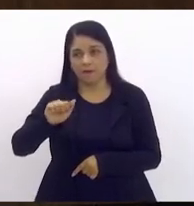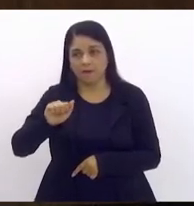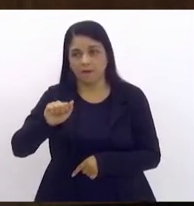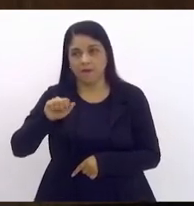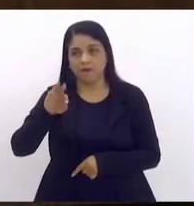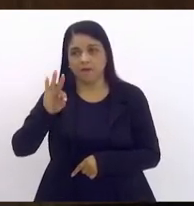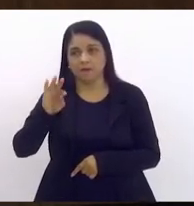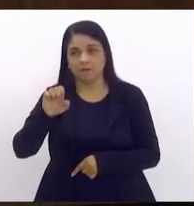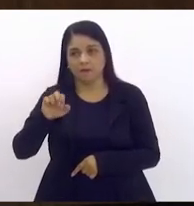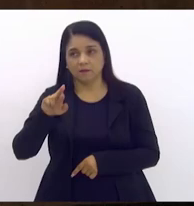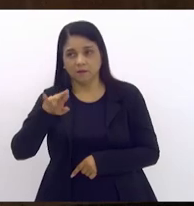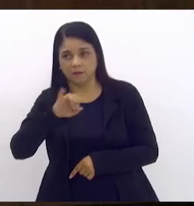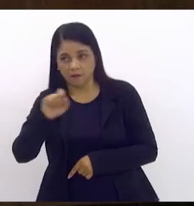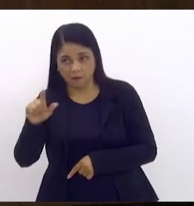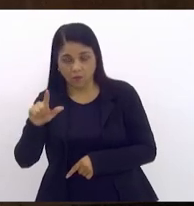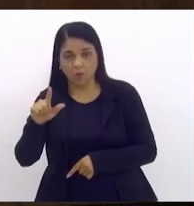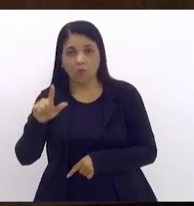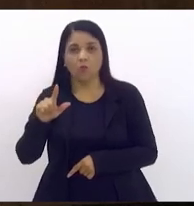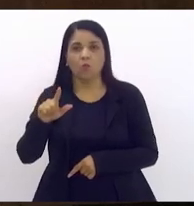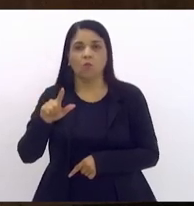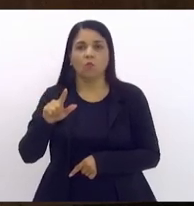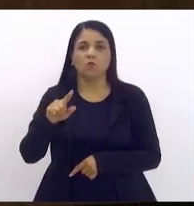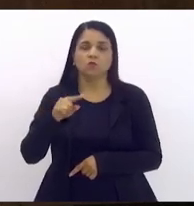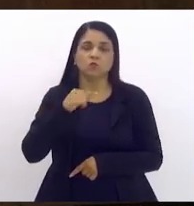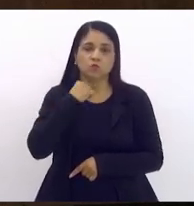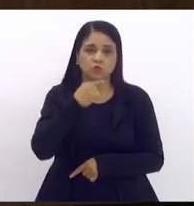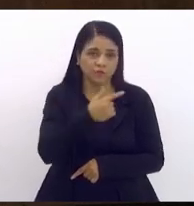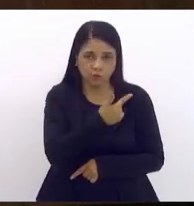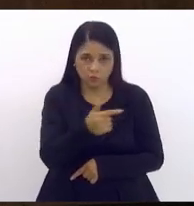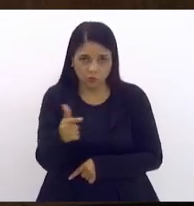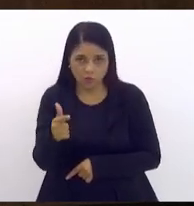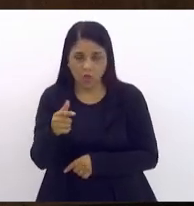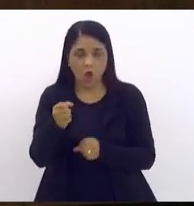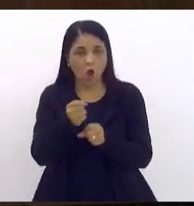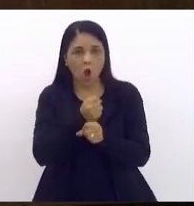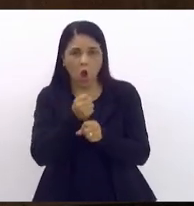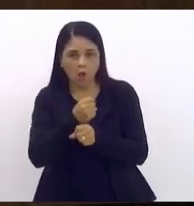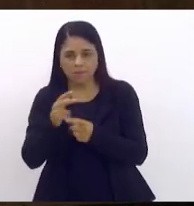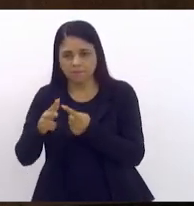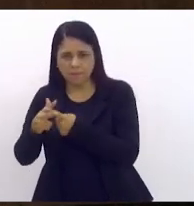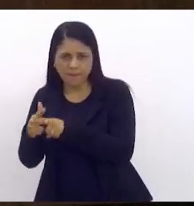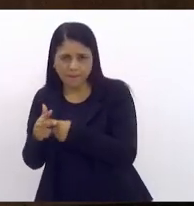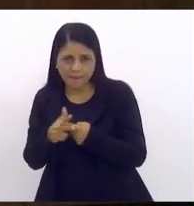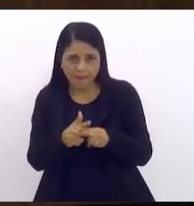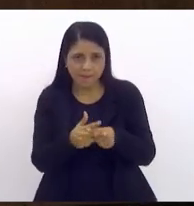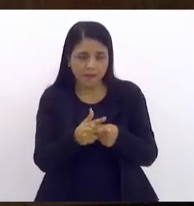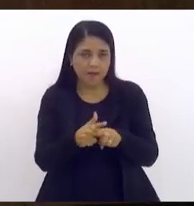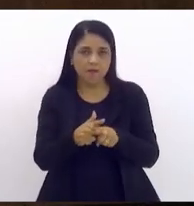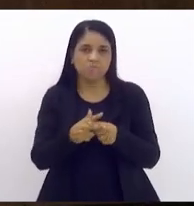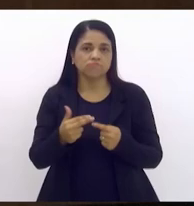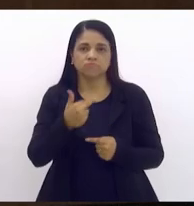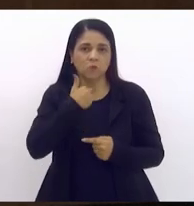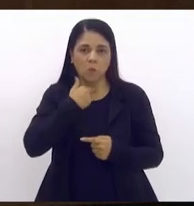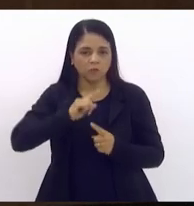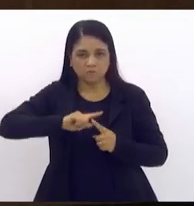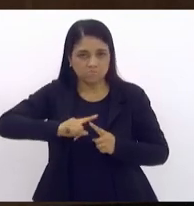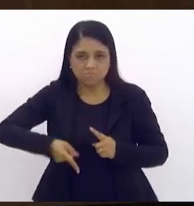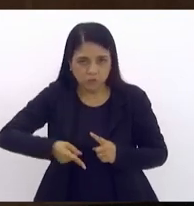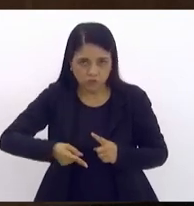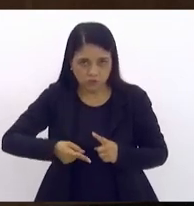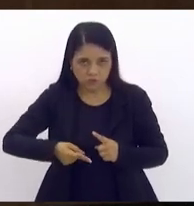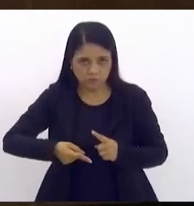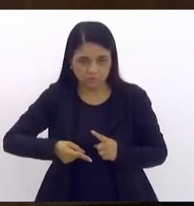nenhuma, que as obras de reforma e etc., etc., não sejam